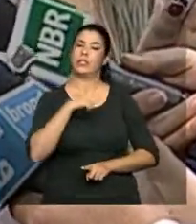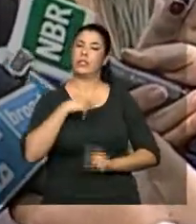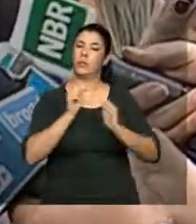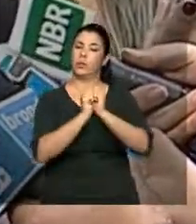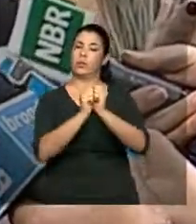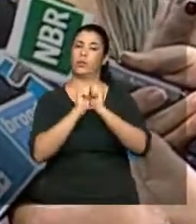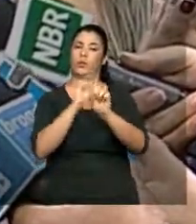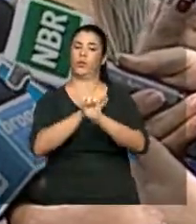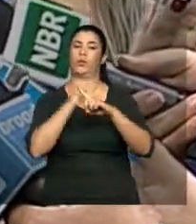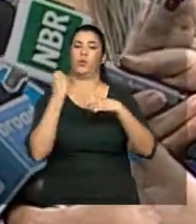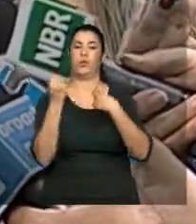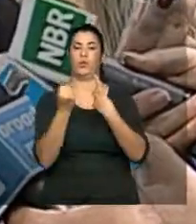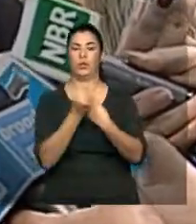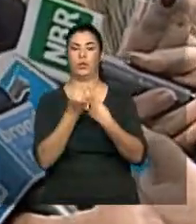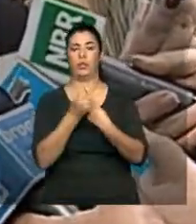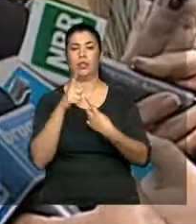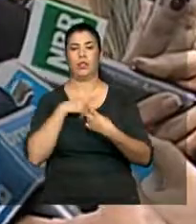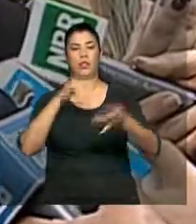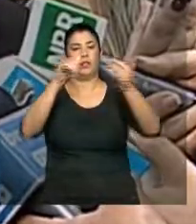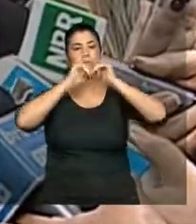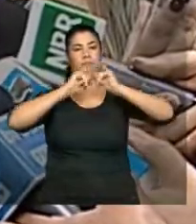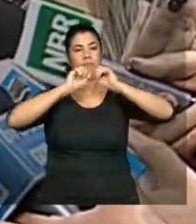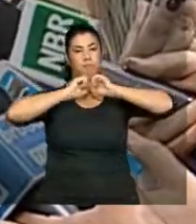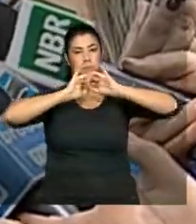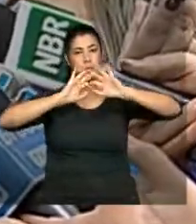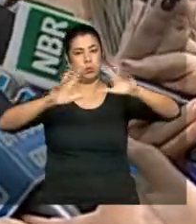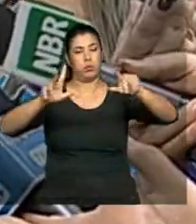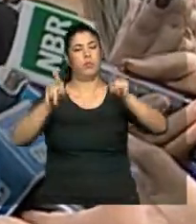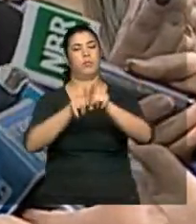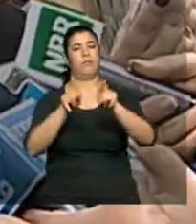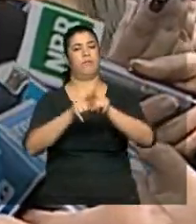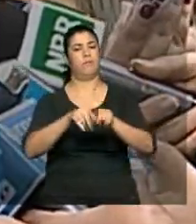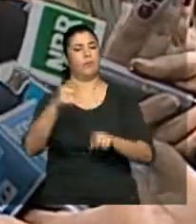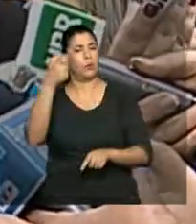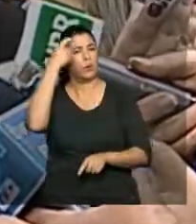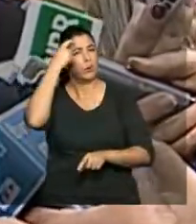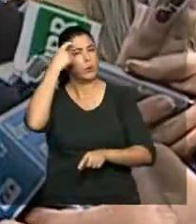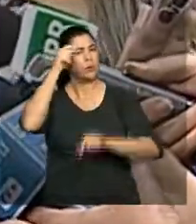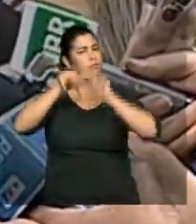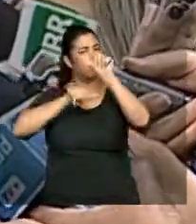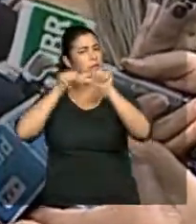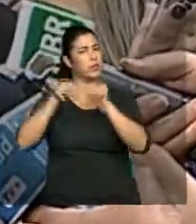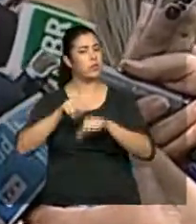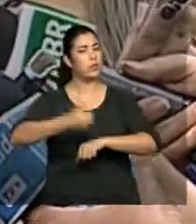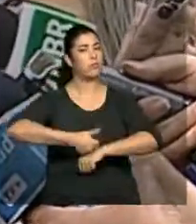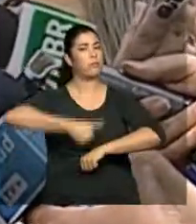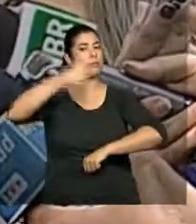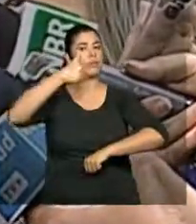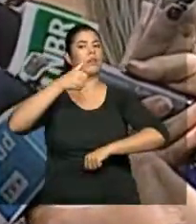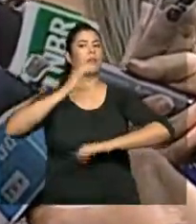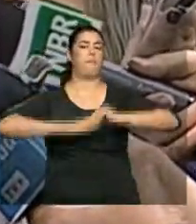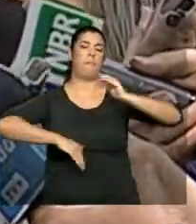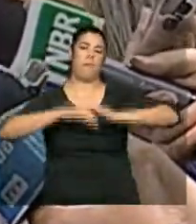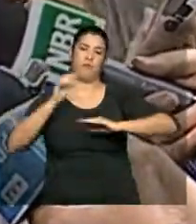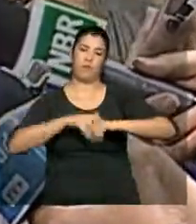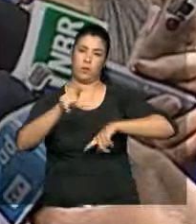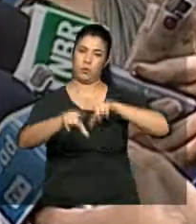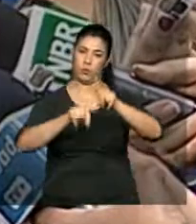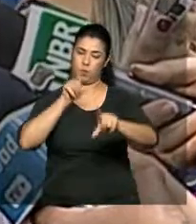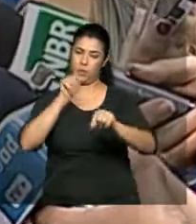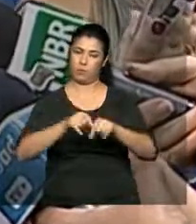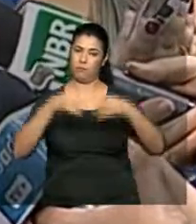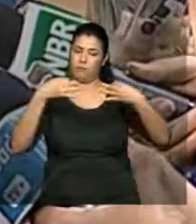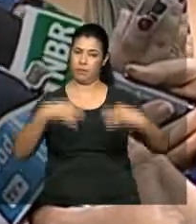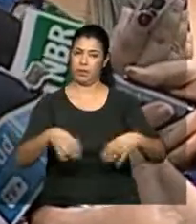junto à sociedade, uma campanha de conscientização para que os melhores profissionais sejam os